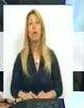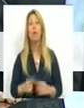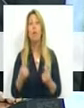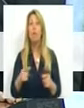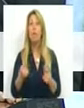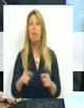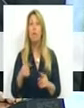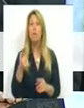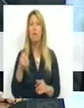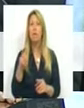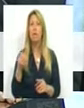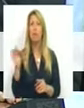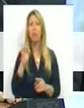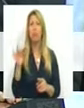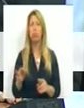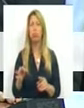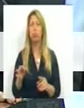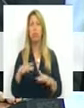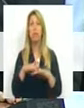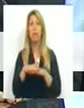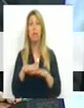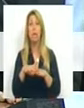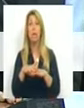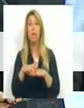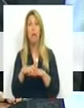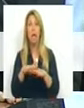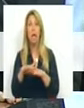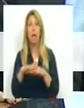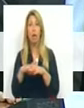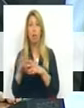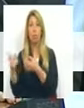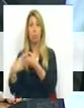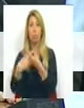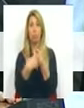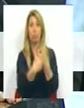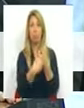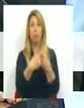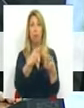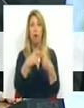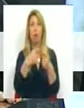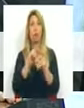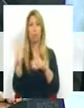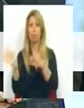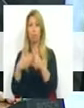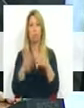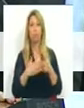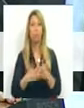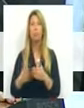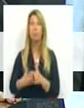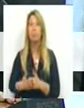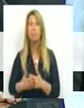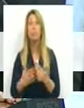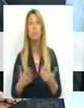encerramento de mais de 50% da sua rede do balcões e, por outro lado, o conforto